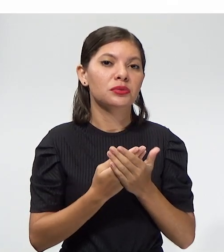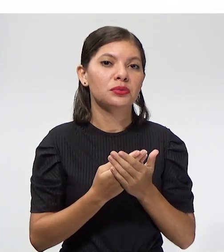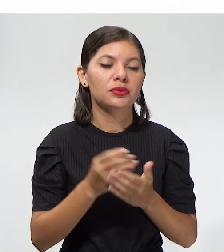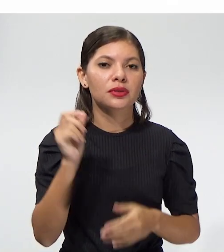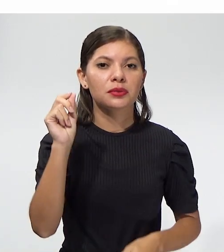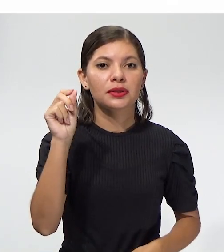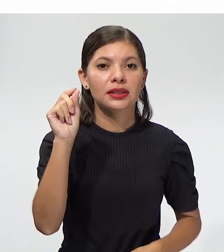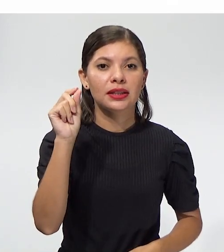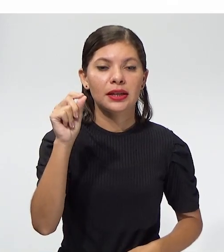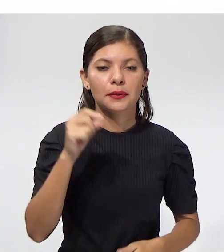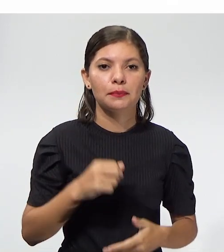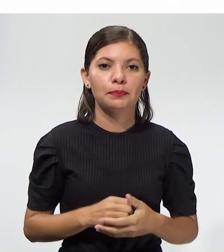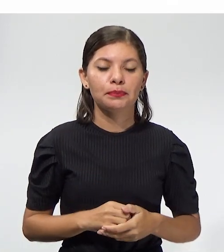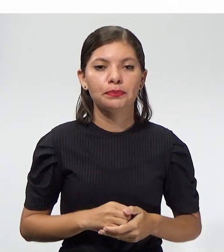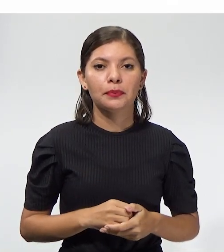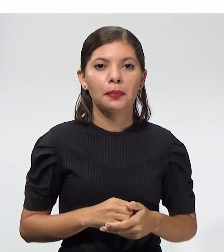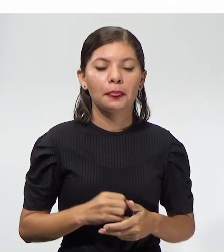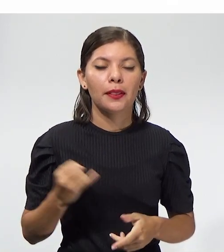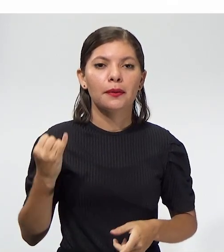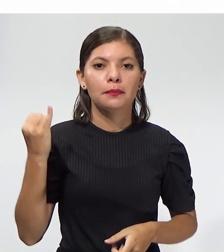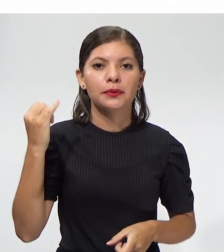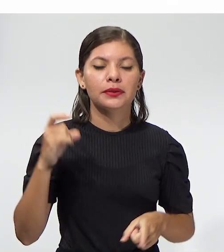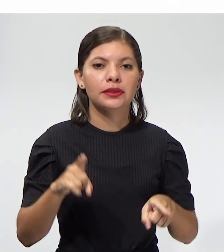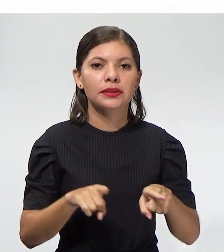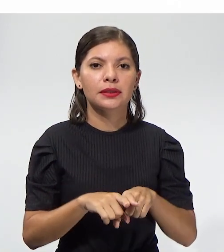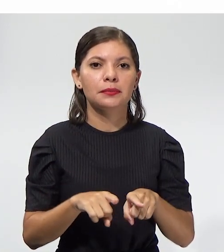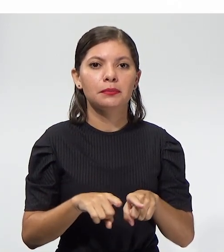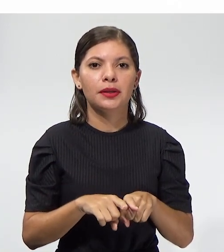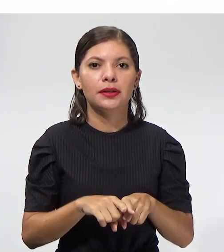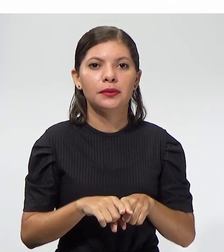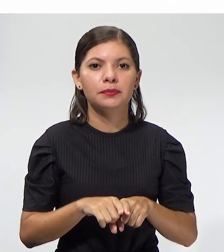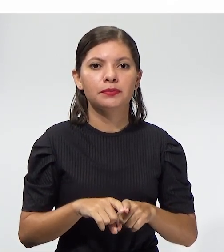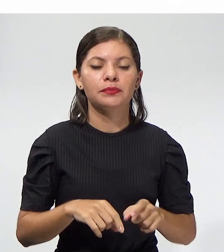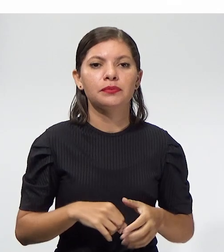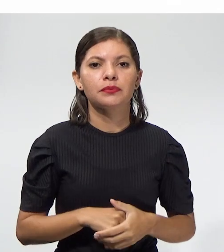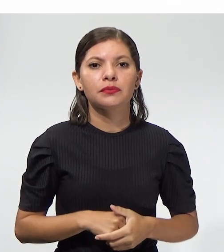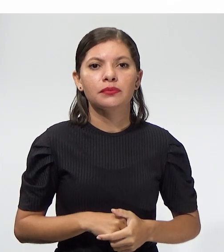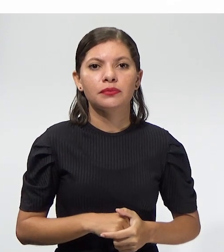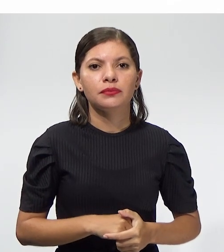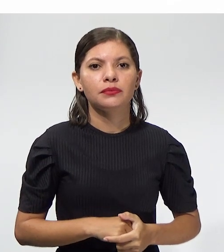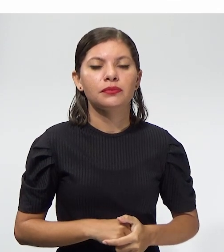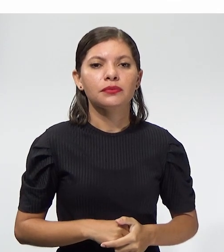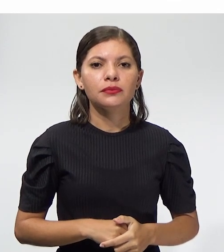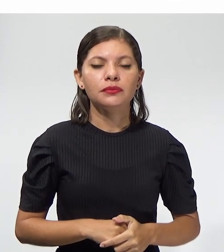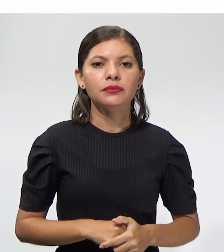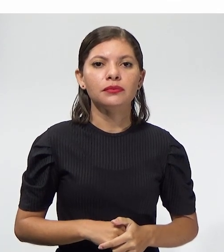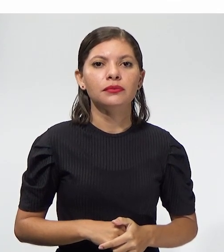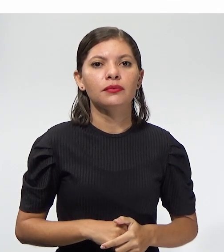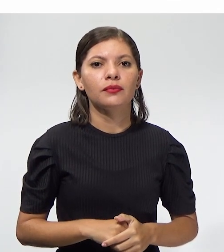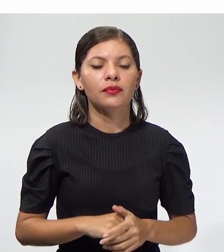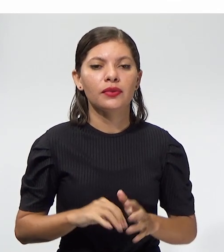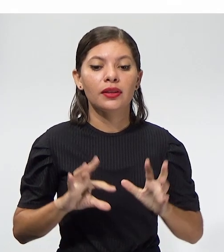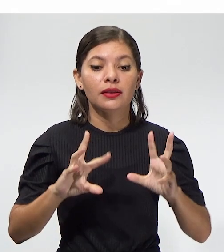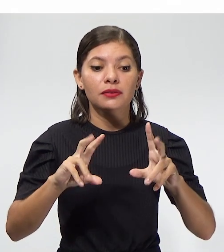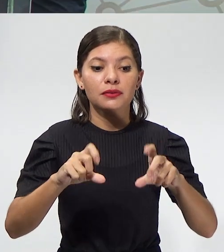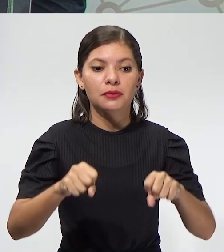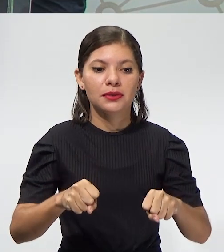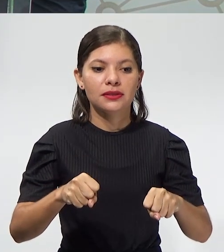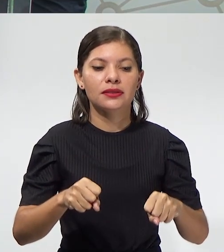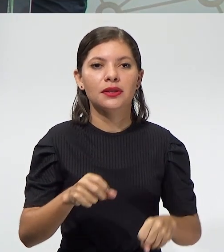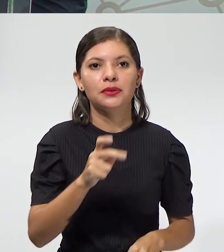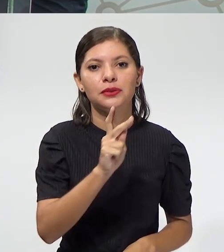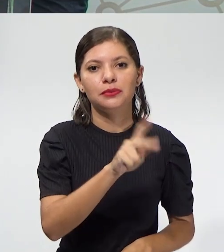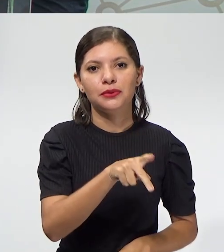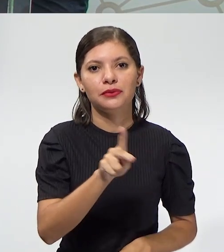atitude importante para se fazer interdisciplinaridade é investir na formação de professores. Porque não